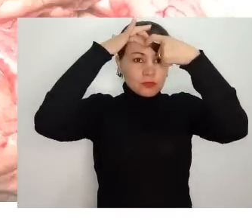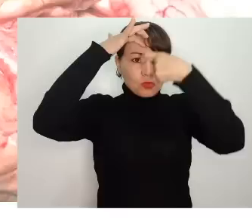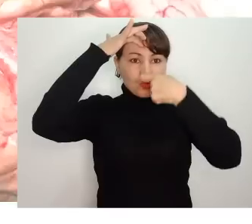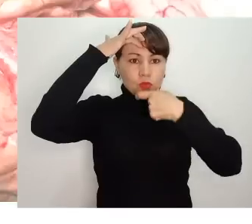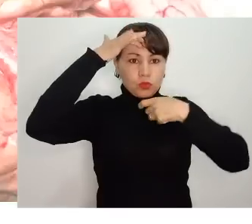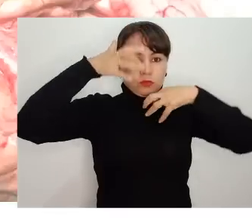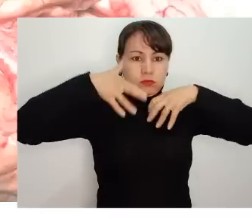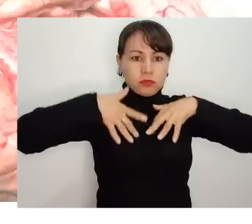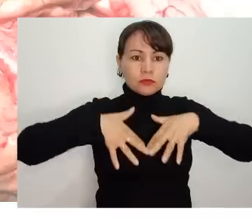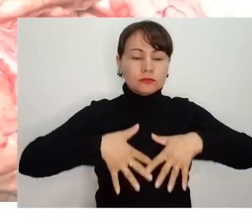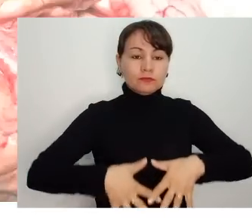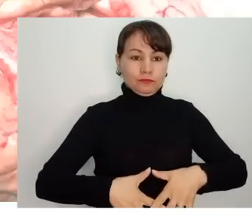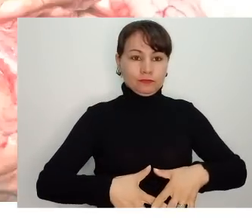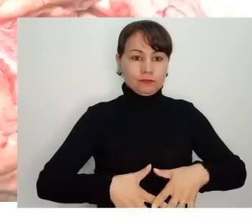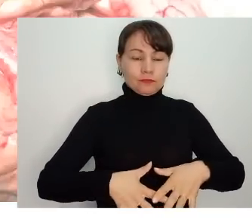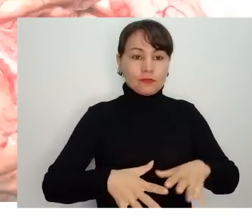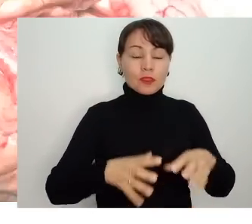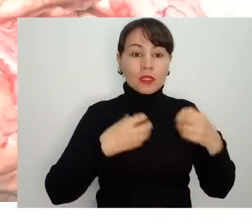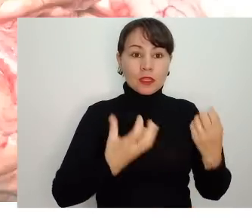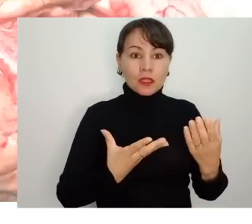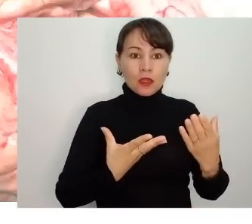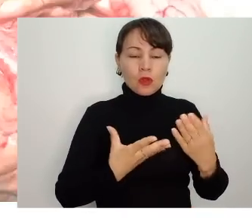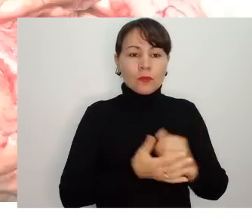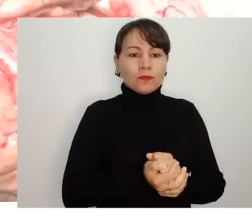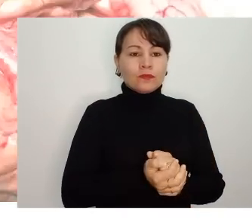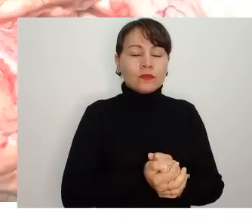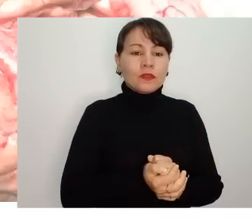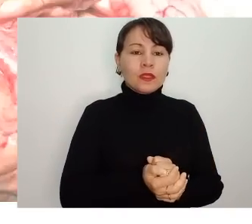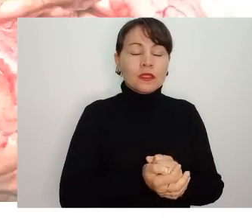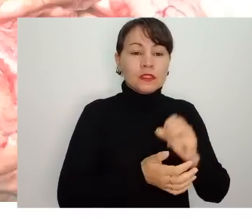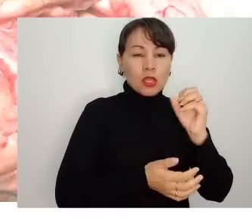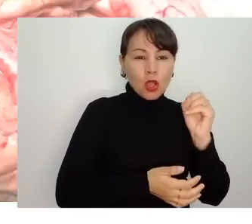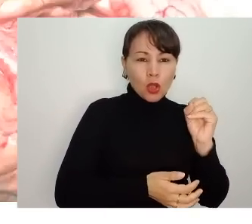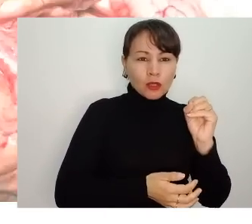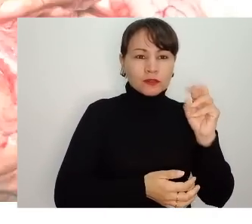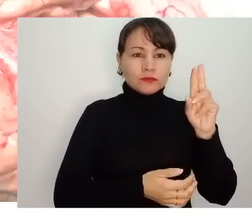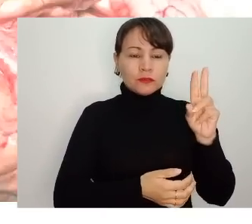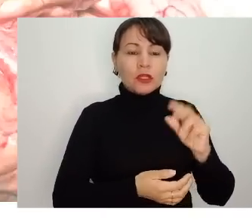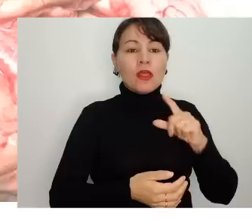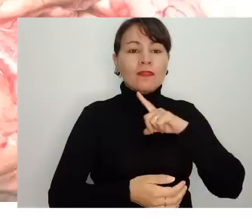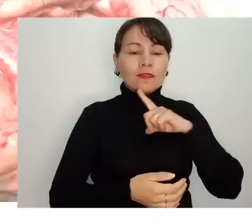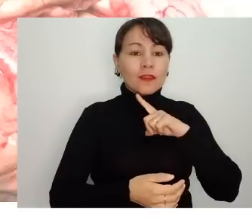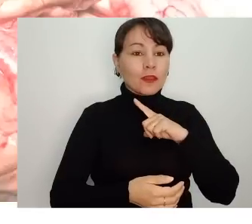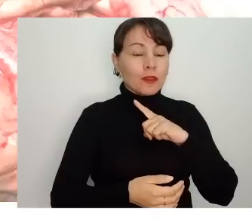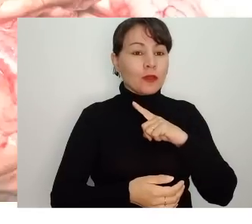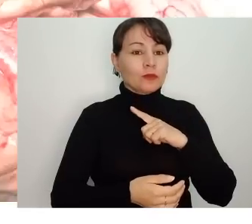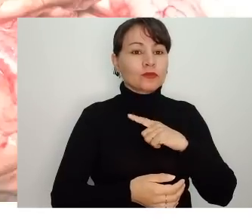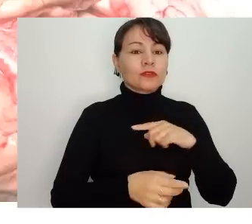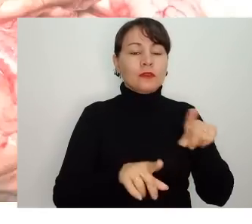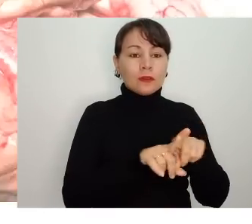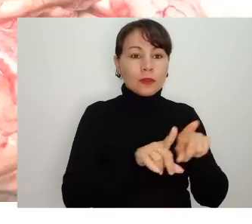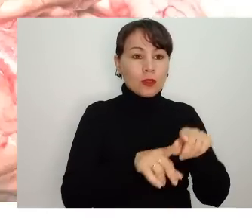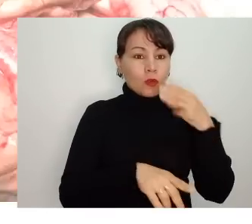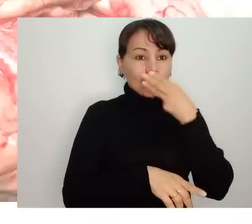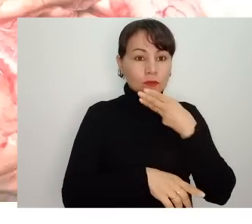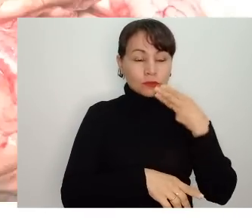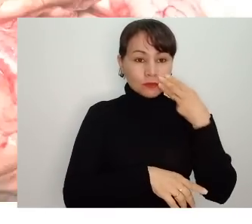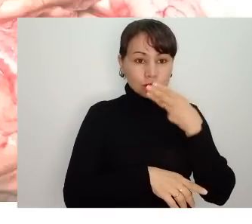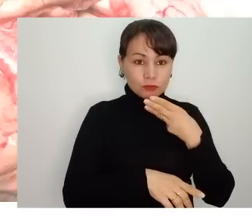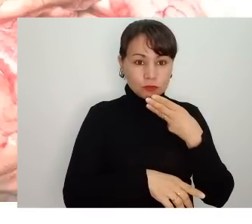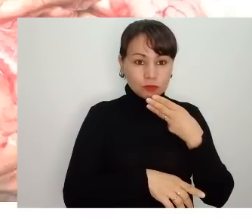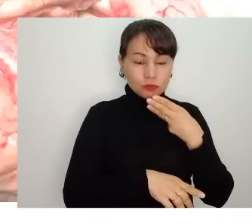central. Então, esse oxigênio, assim como também nós temos a glicose.